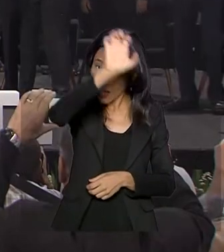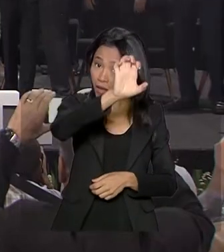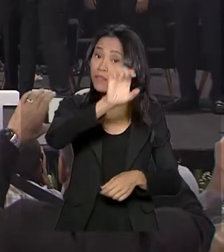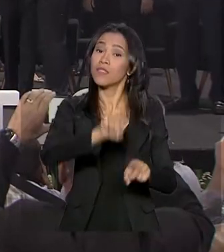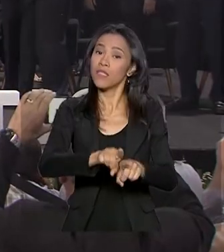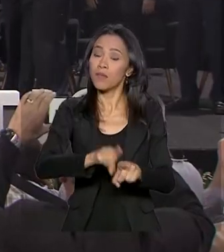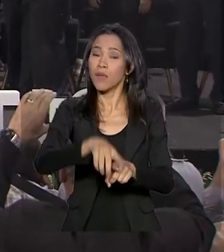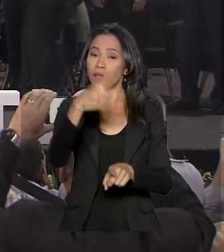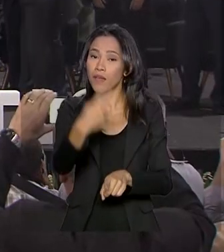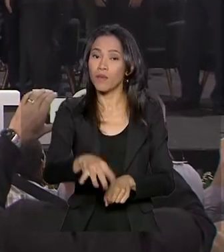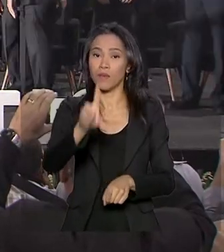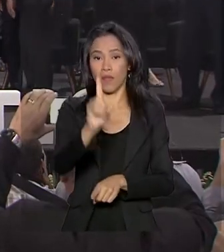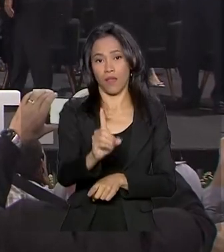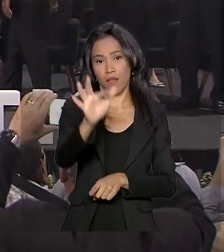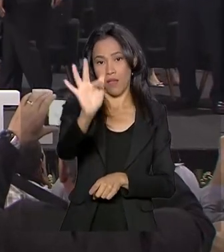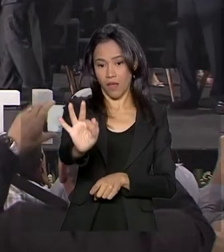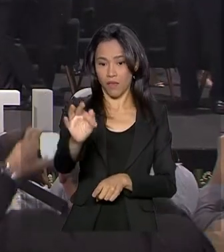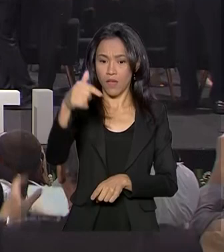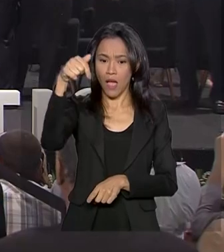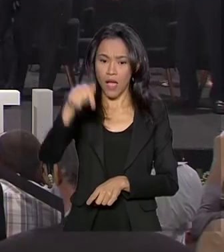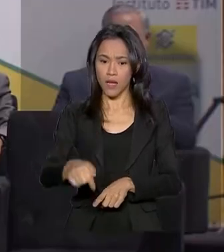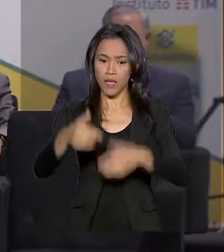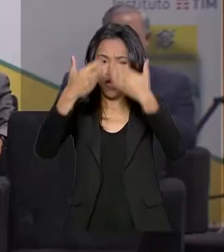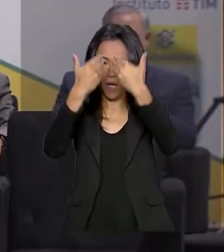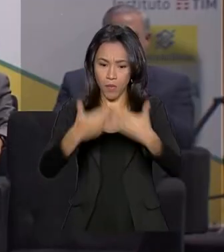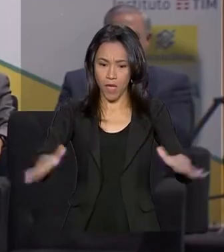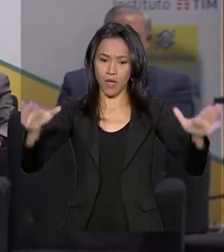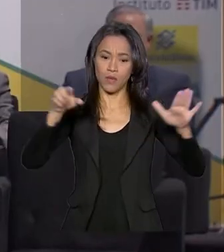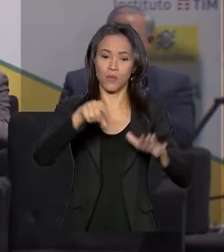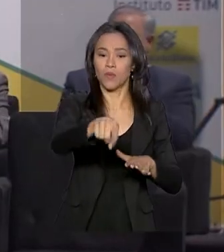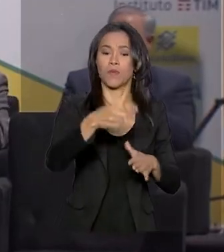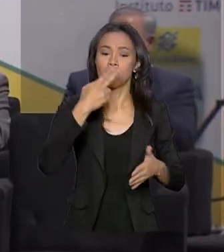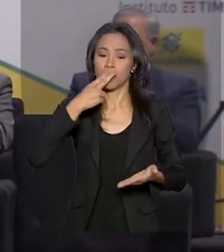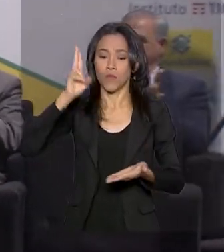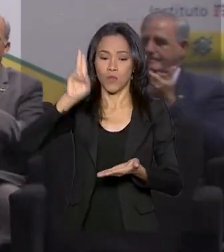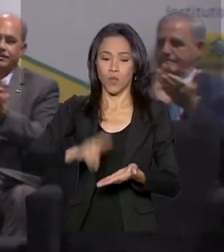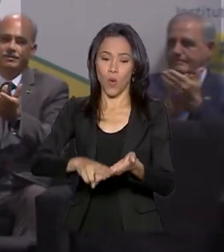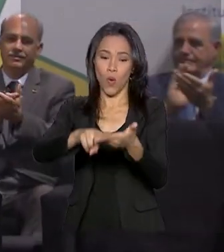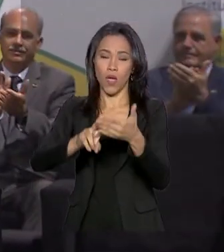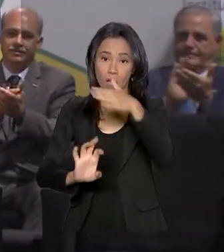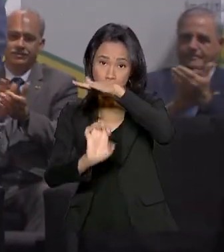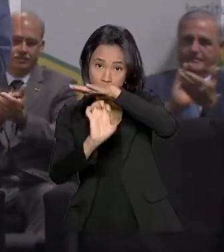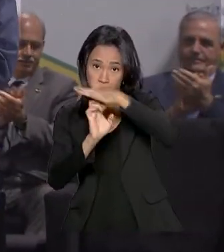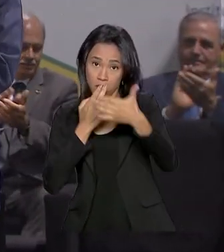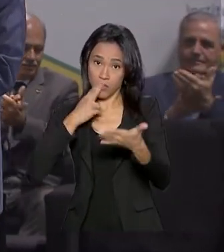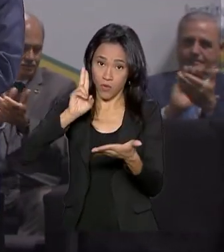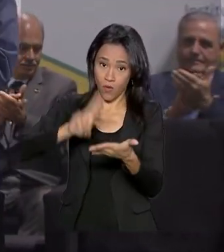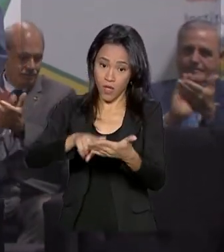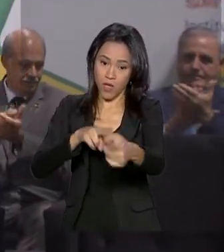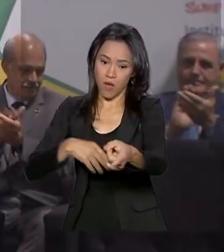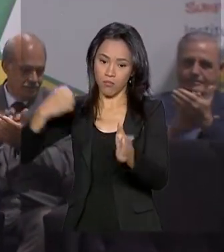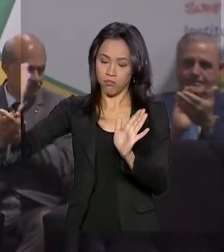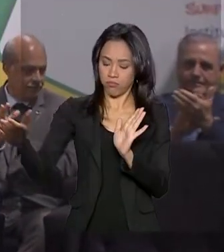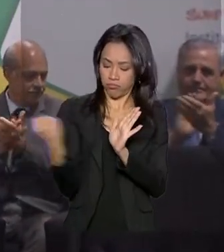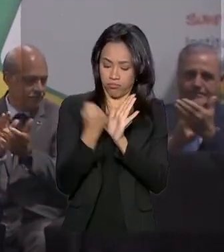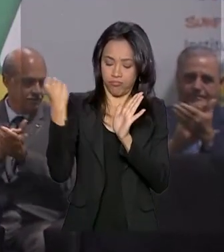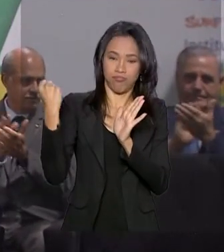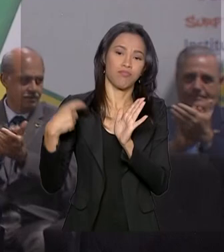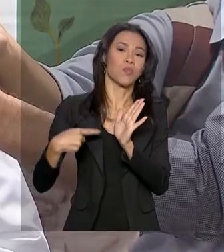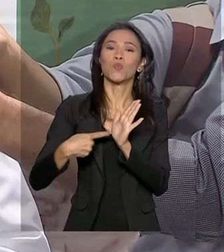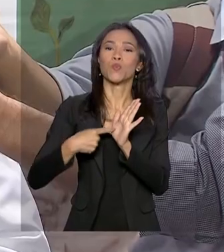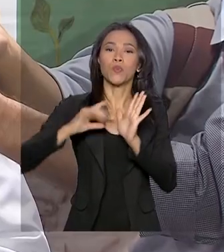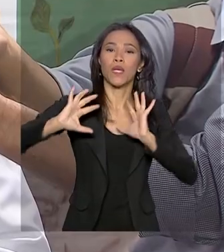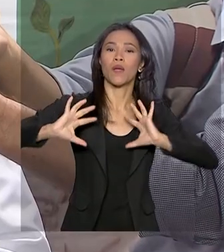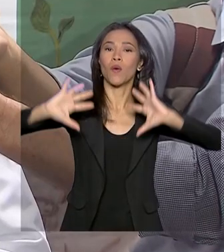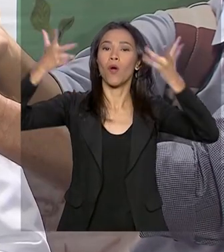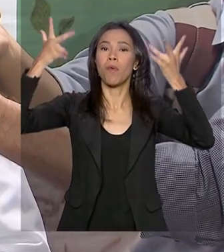Na cerimônia de abertura do evento em Brasília, os Correios lançaram um selo personalizado e um carimbo comemorativo.